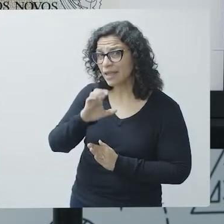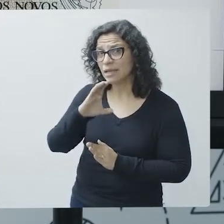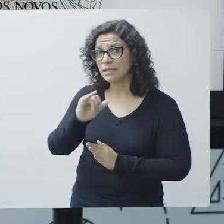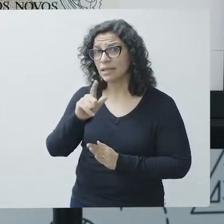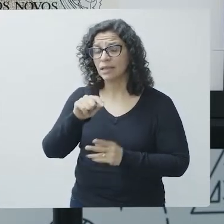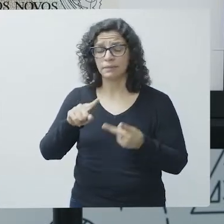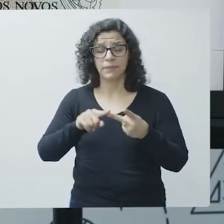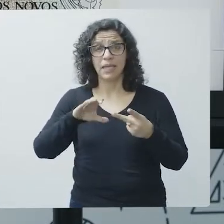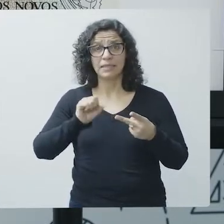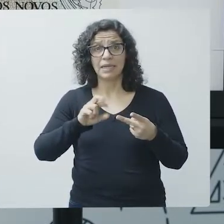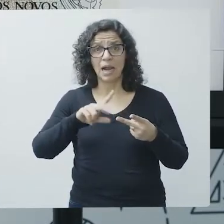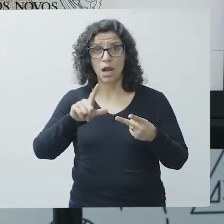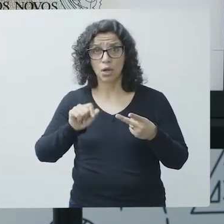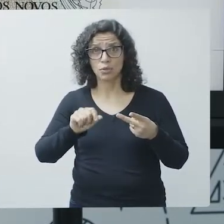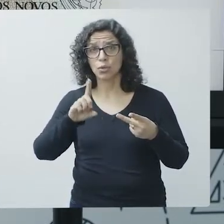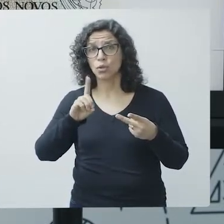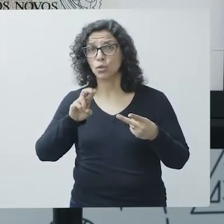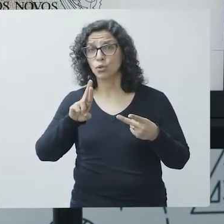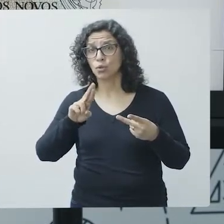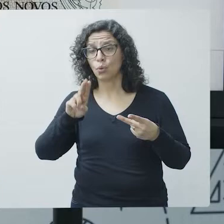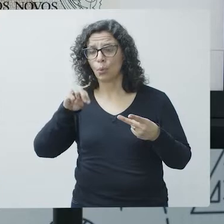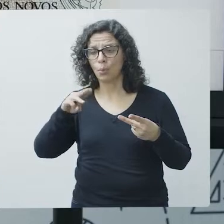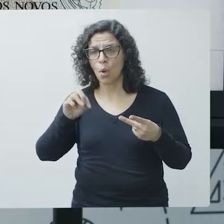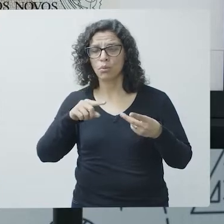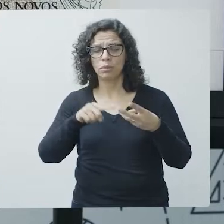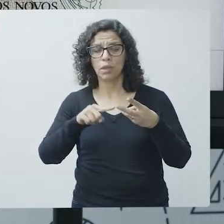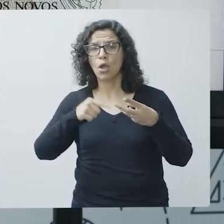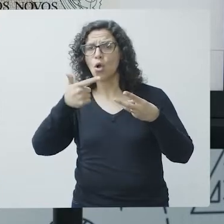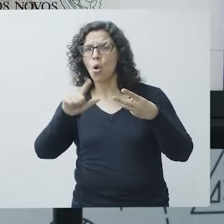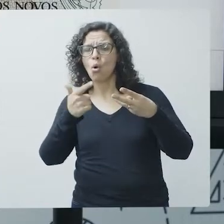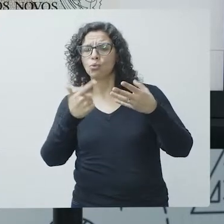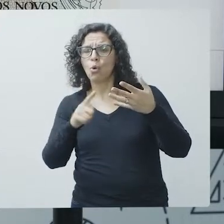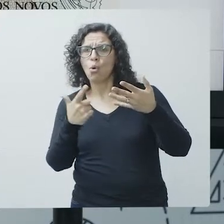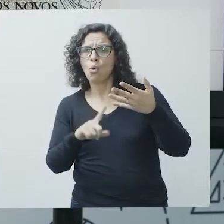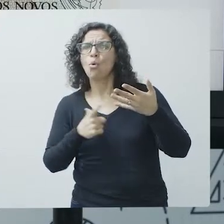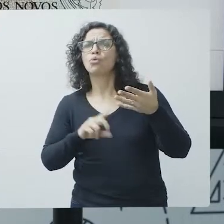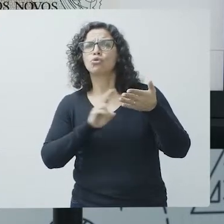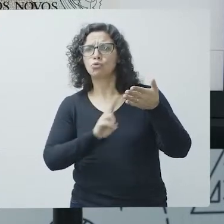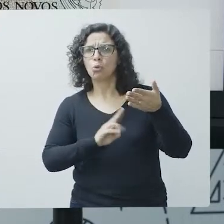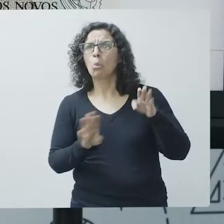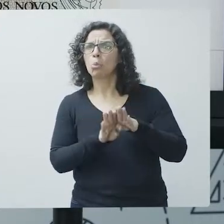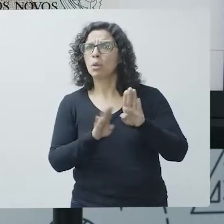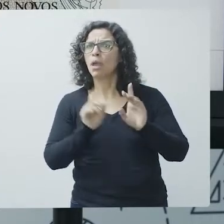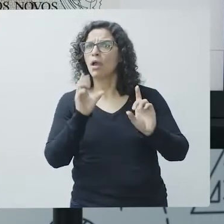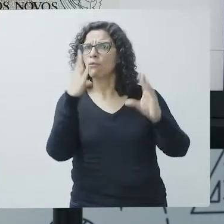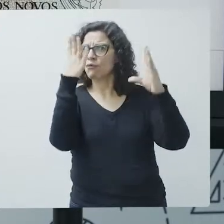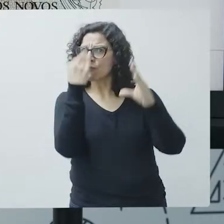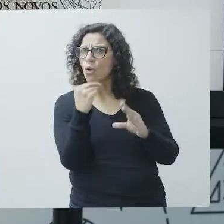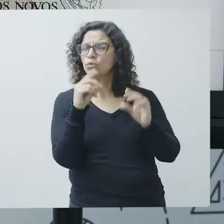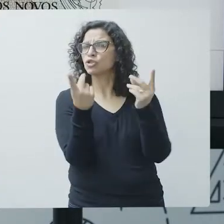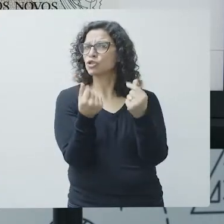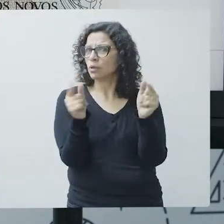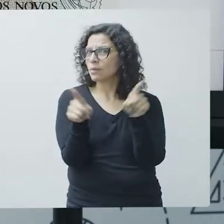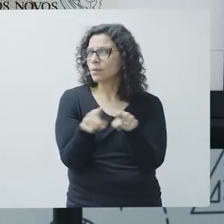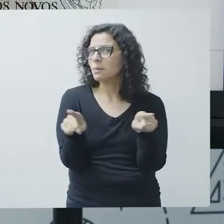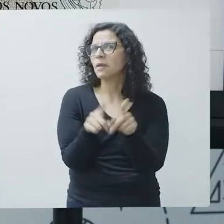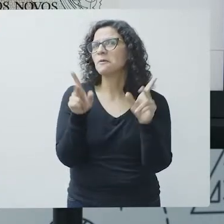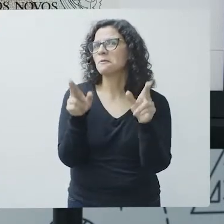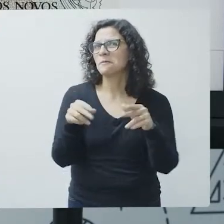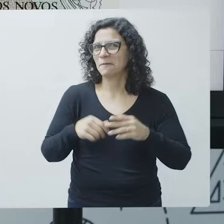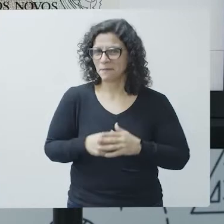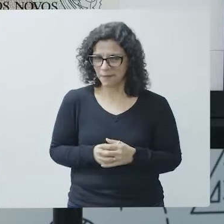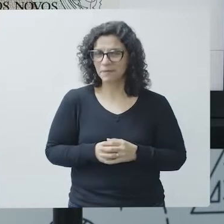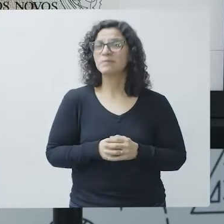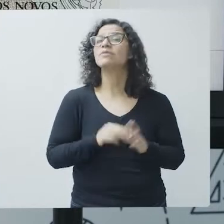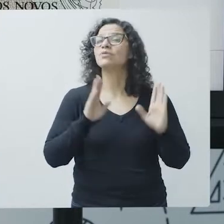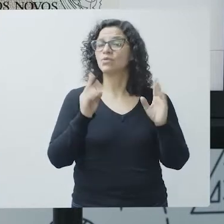Além do Carlos Drummond, tem muitos outros escritores que foram homenageados, sim, nas cédulas, tá? As cédulas